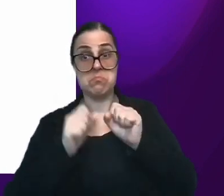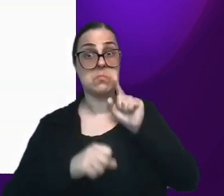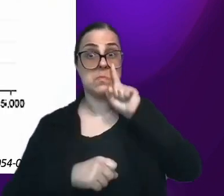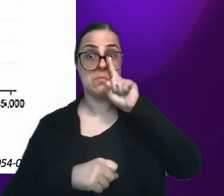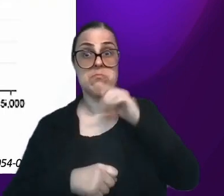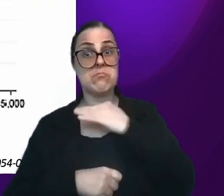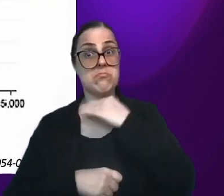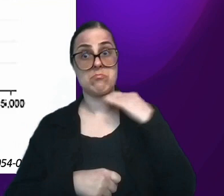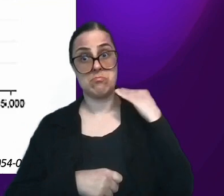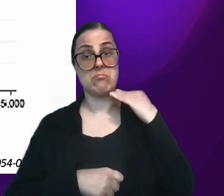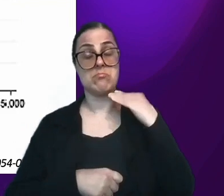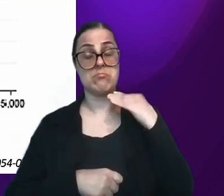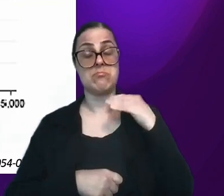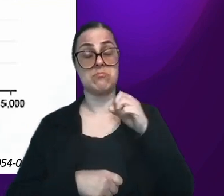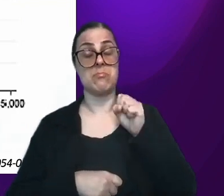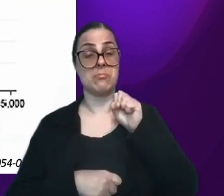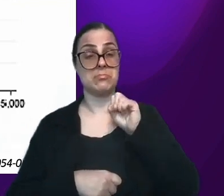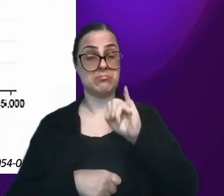sobrecarga volêmica,